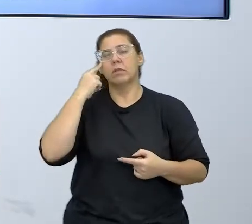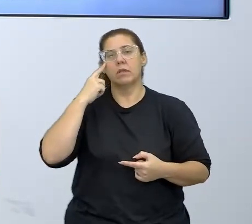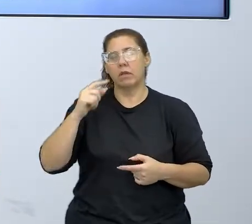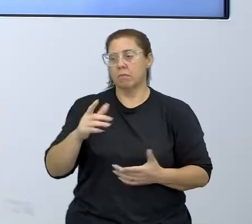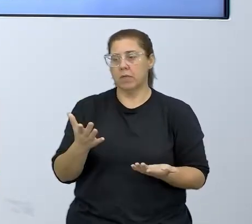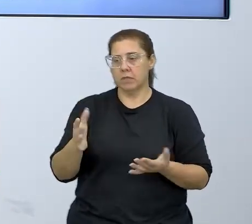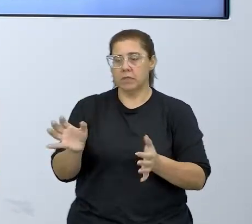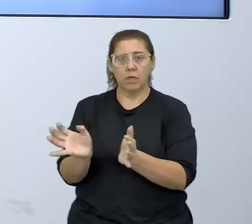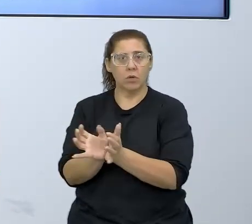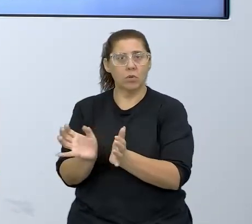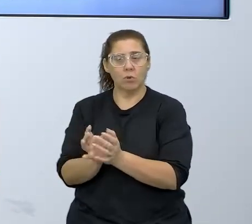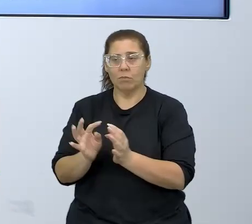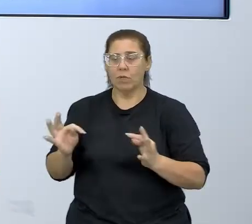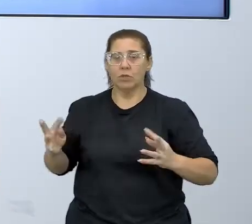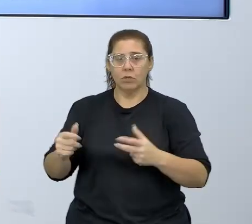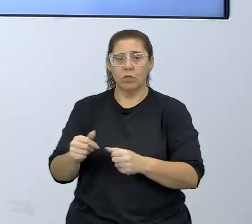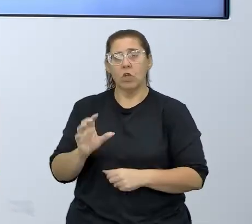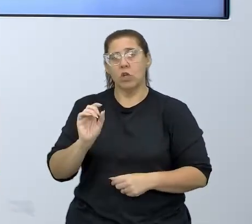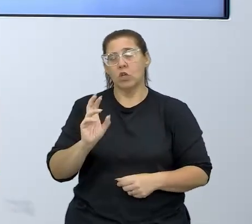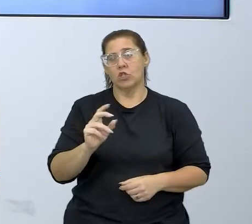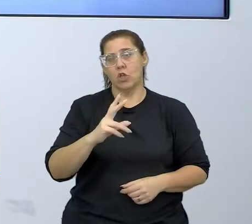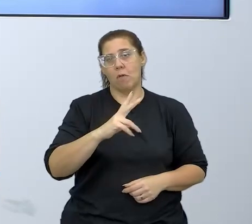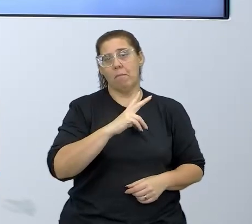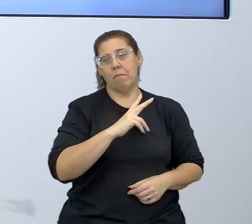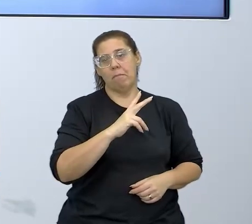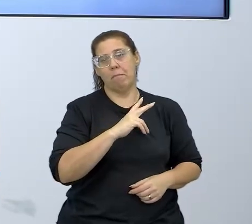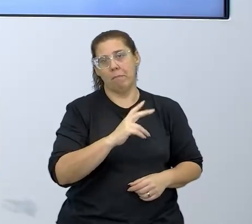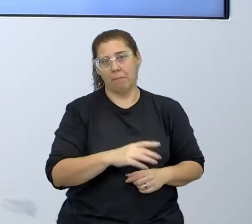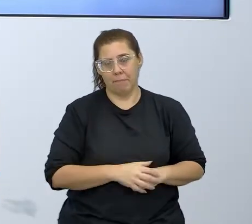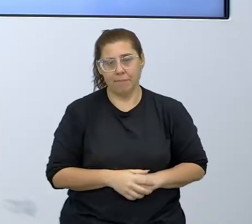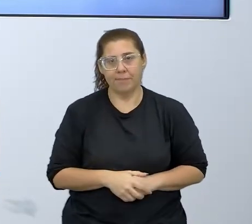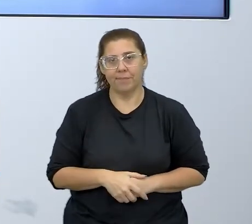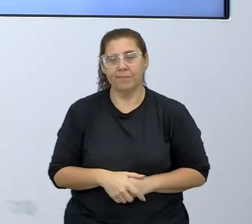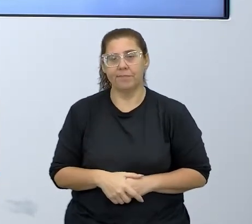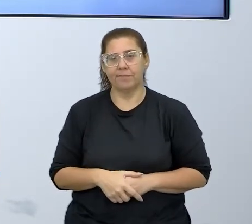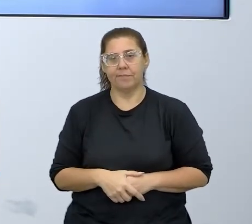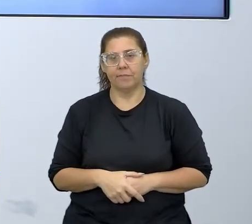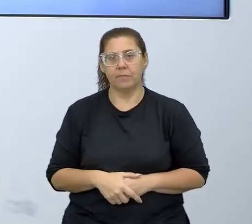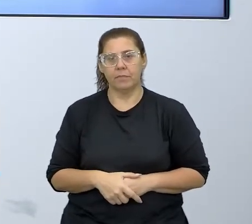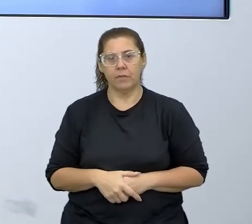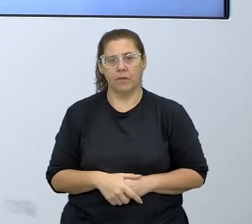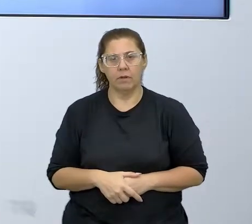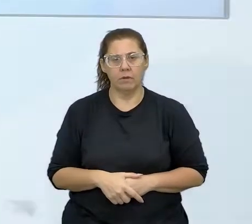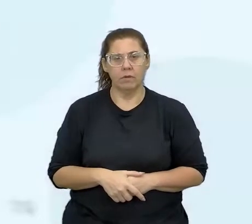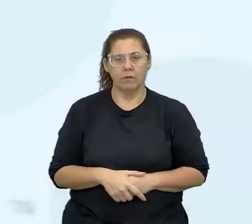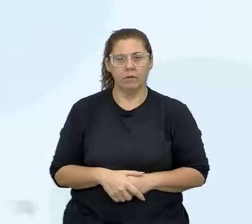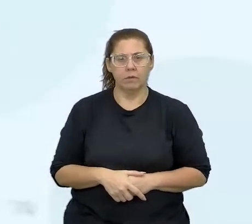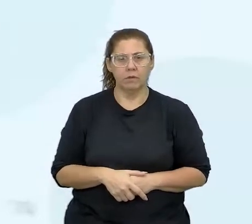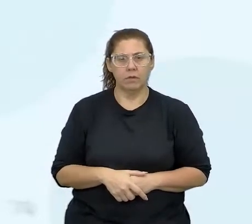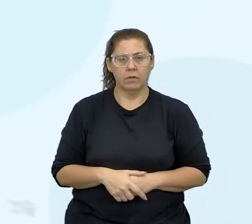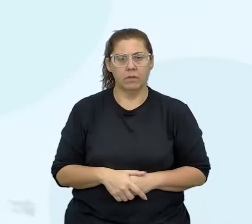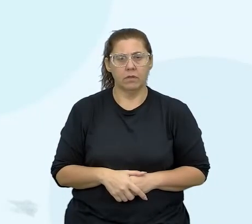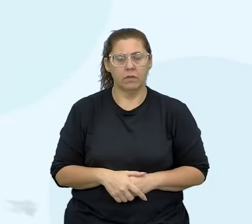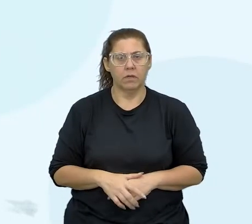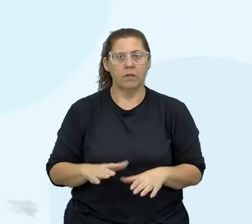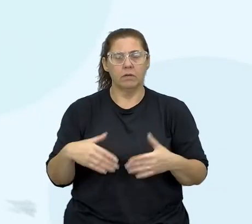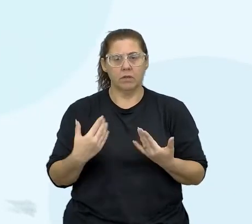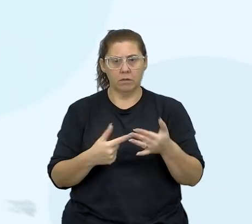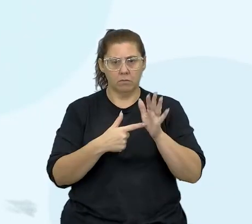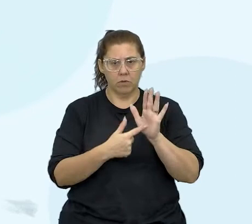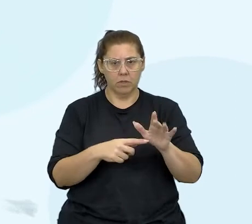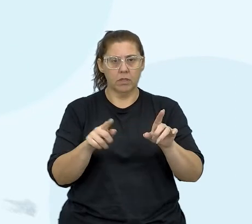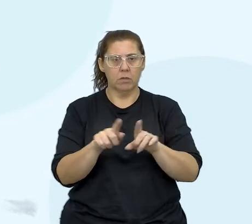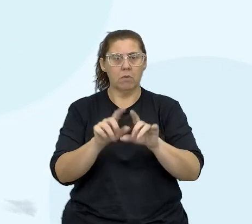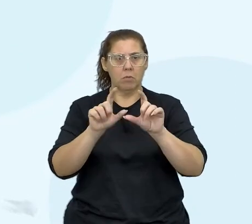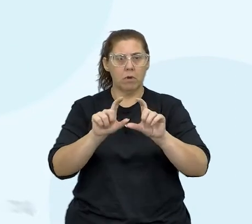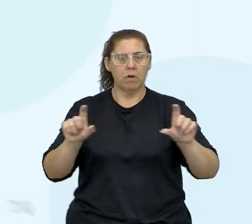lógica coletiva. A gente está pensando em uma lógica, em uma ótica individual, né? E aí, eu trouxe até de novo